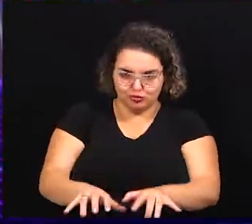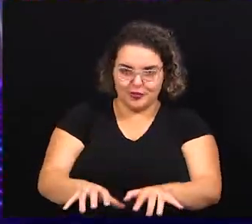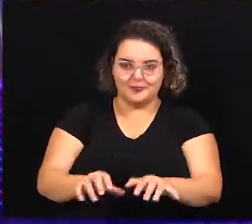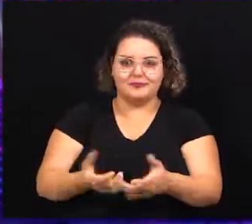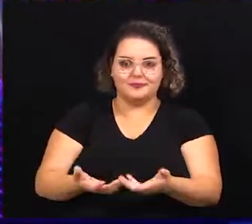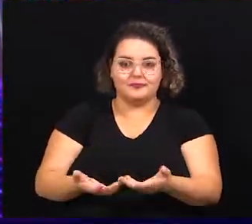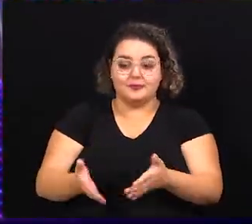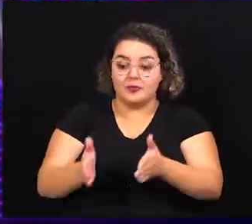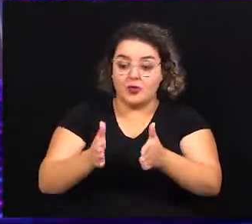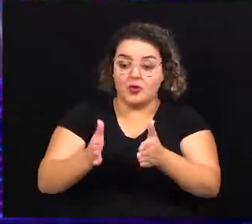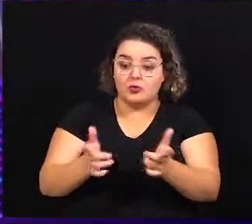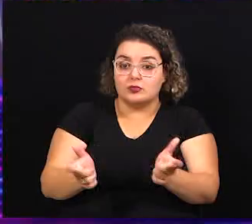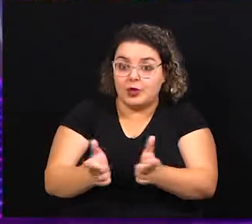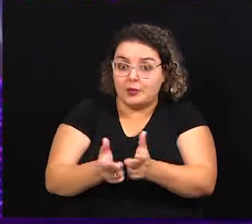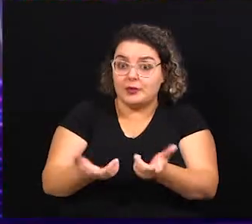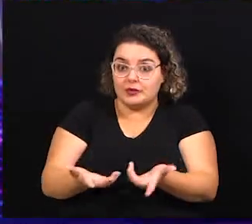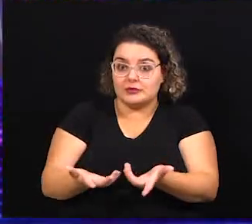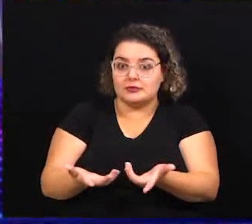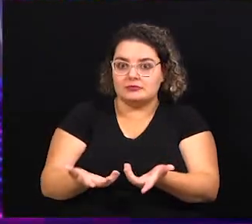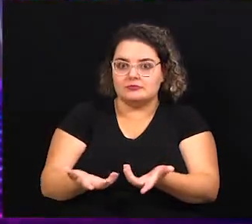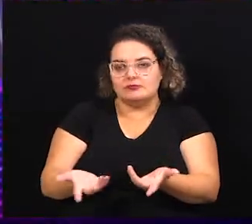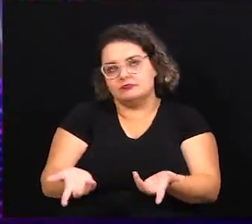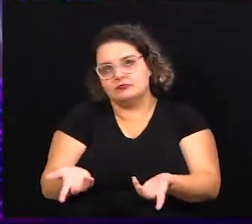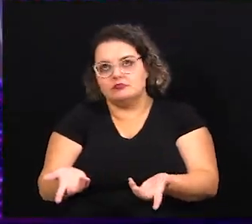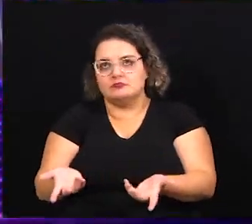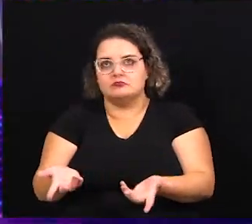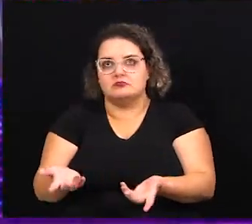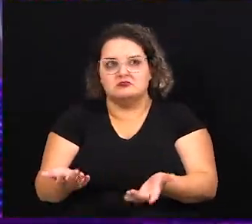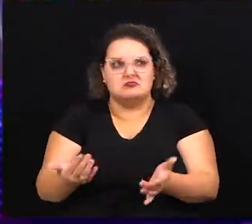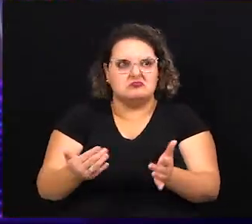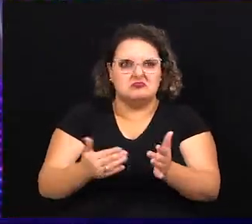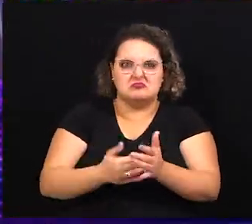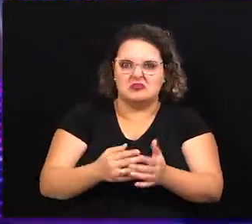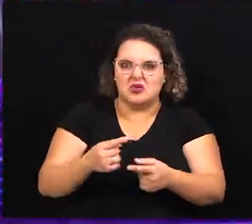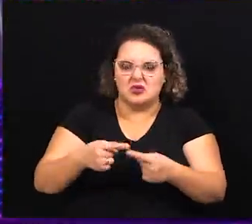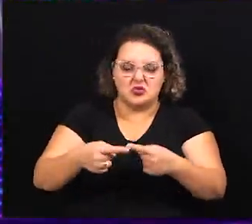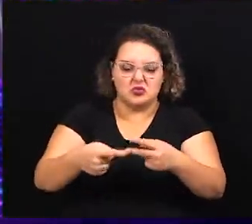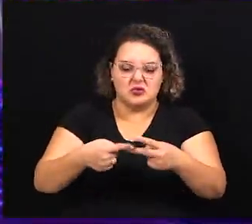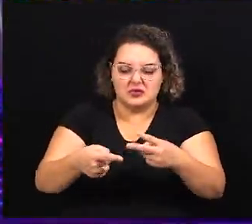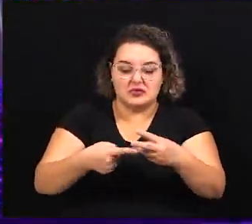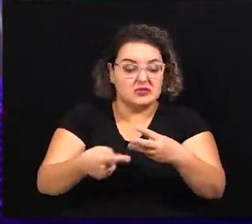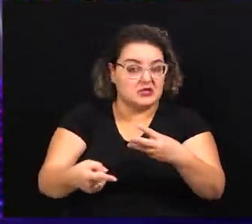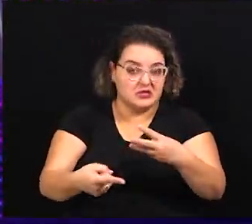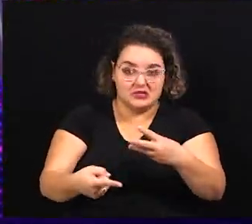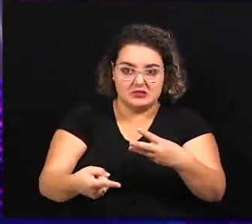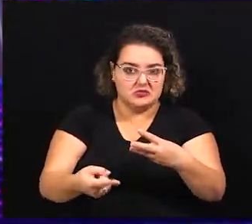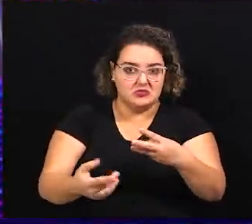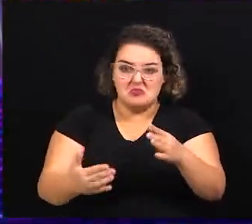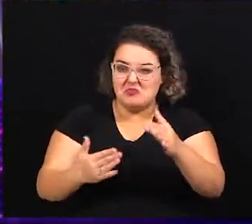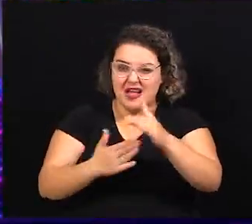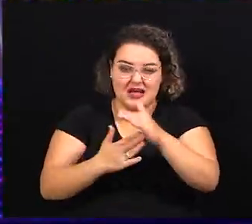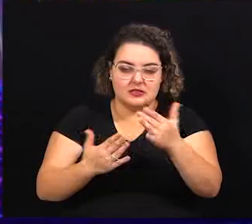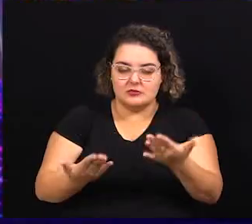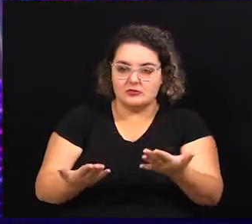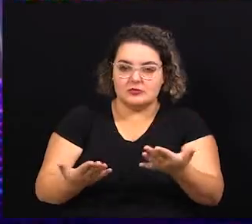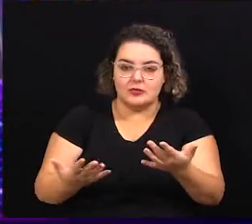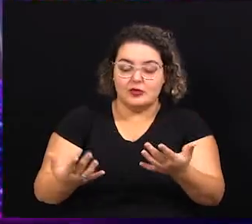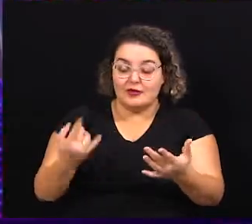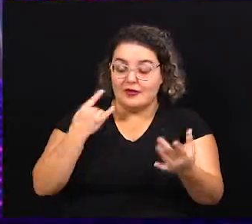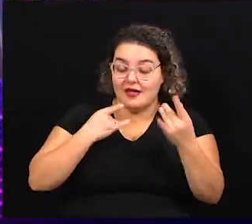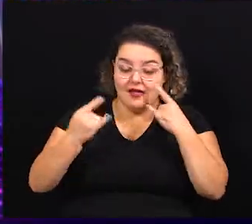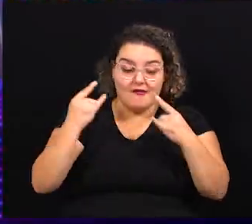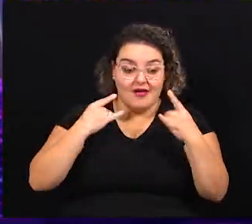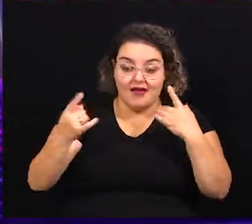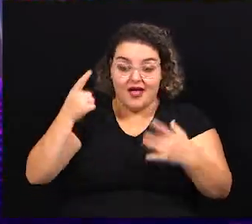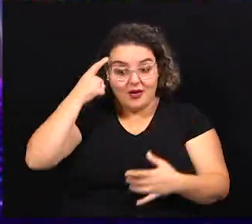esse livro num período relativamente curto. Eu escrevi ele no prazo de, no máximo, 2, 3 semanas. Foi,